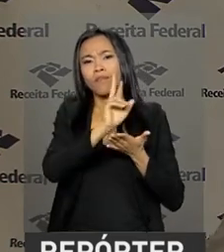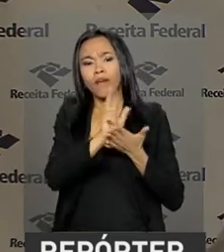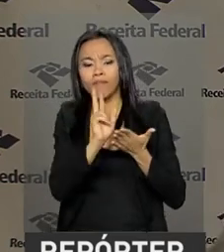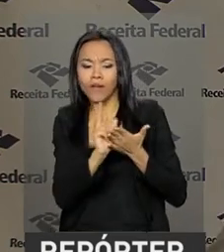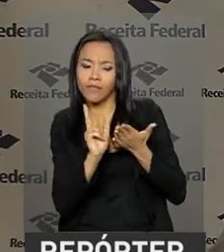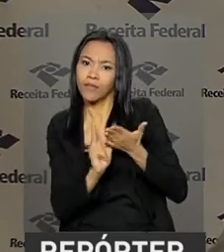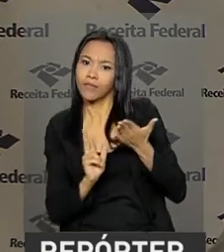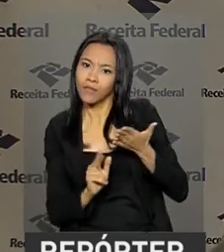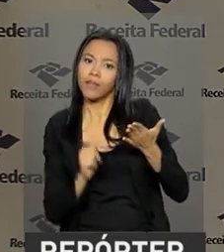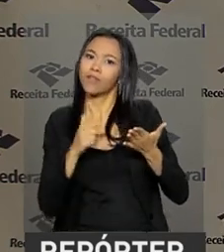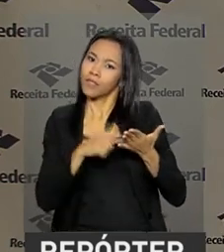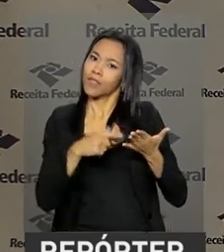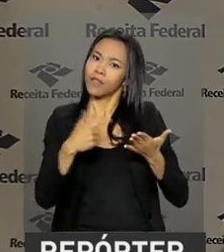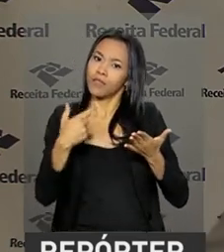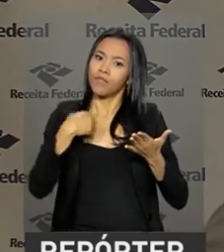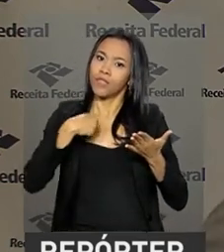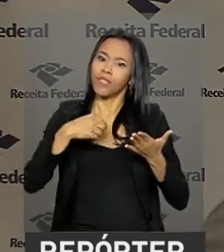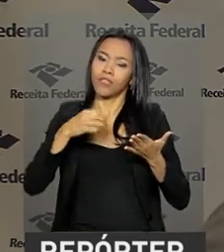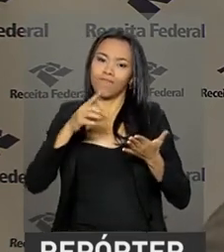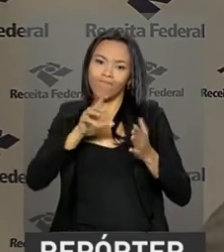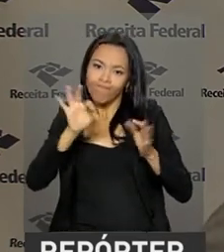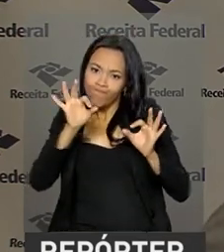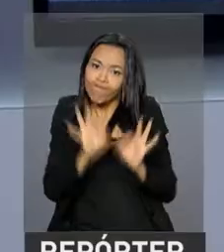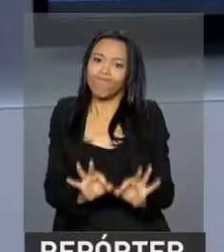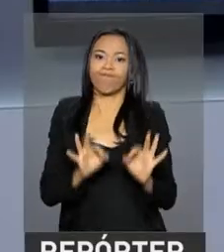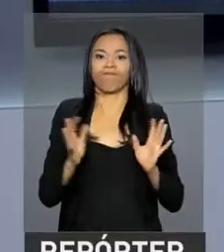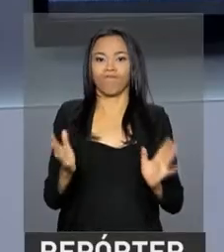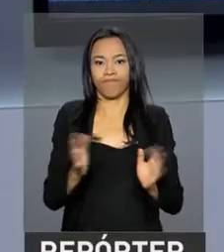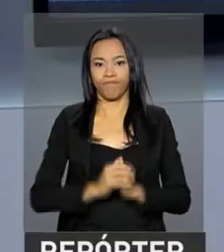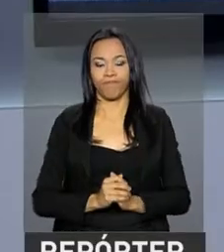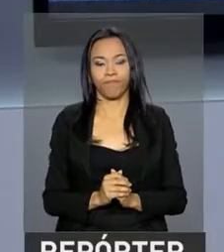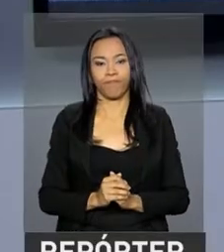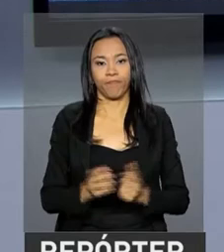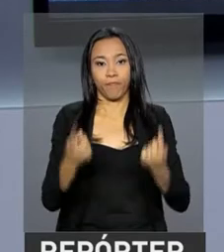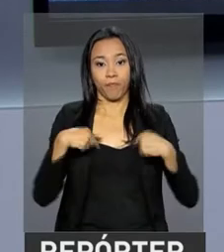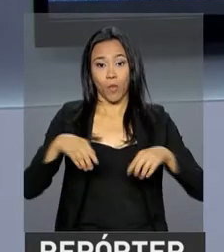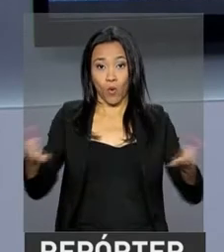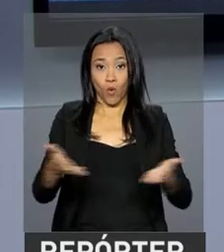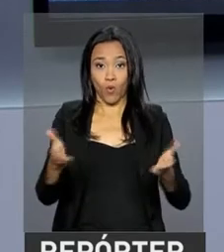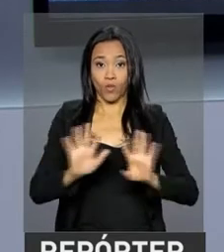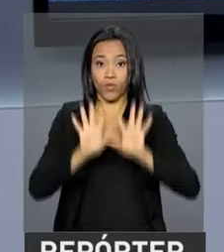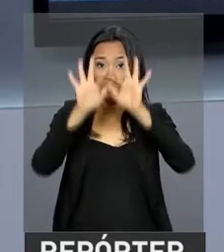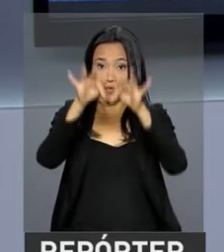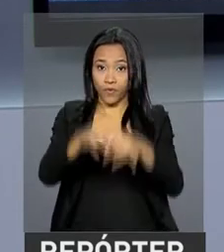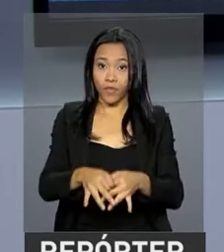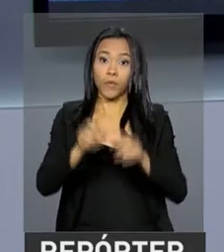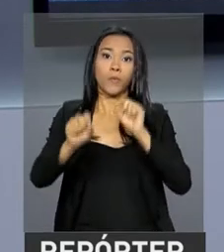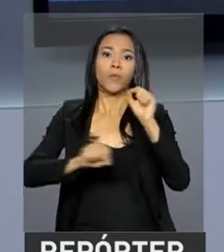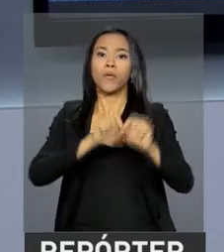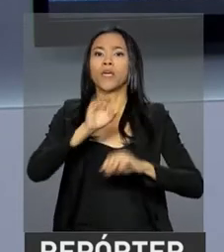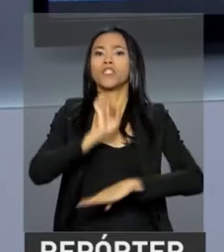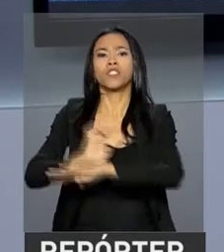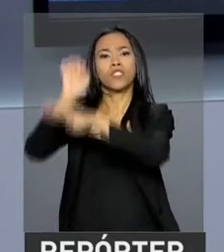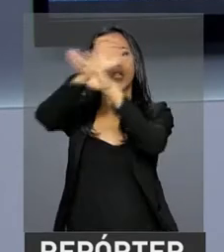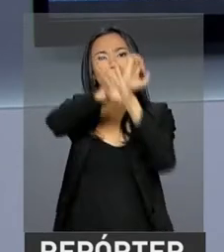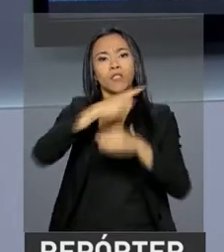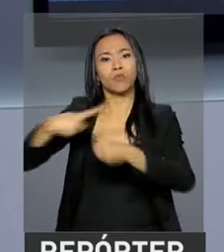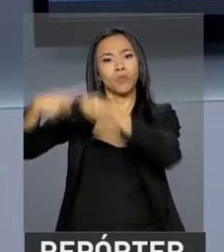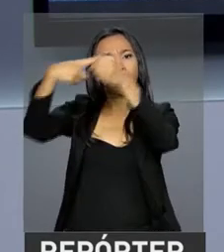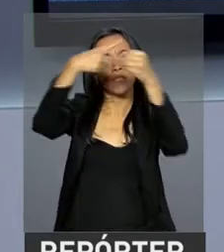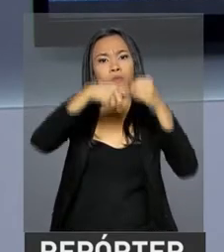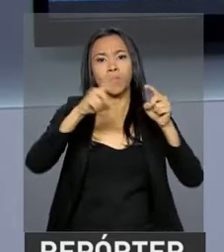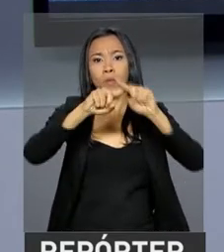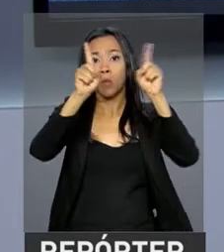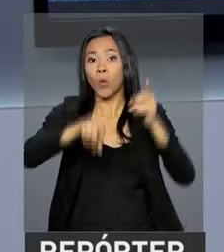fim social muito grande esse recolhimento termina hoje o prazo para estados e municípios apresentarem o plano de erradicação